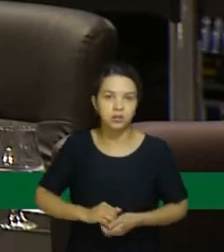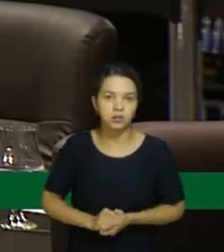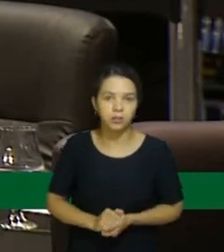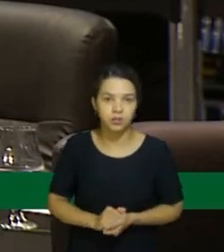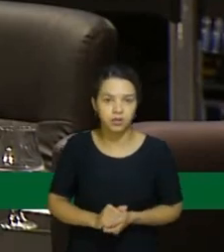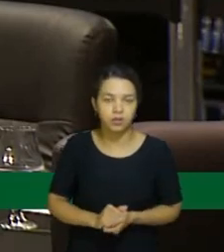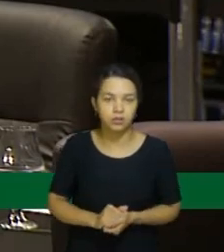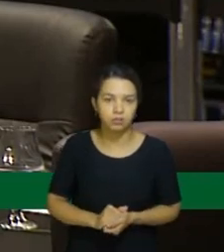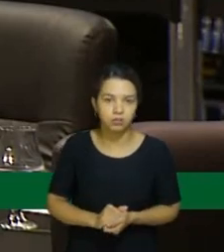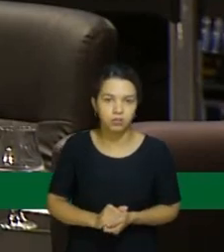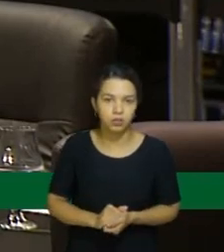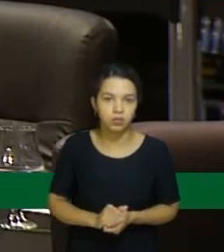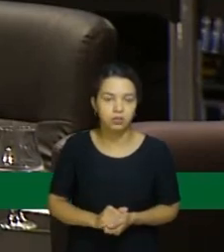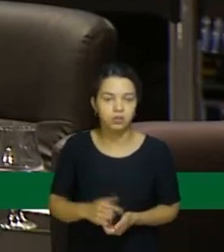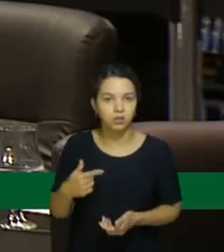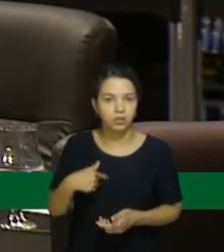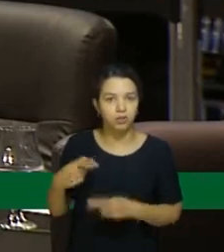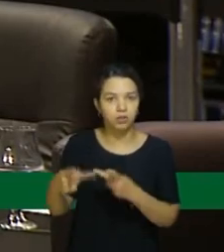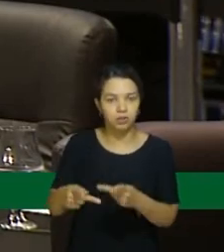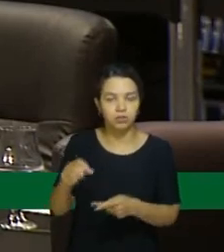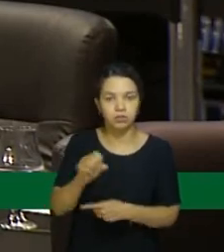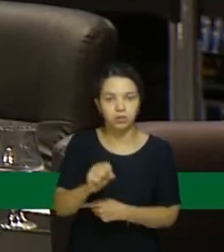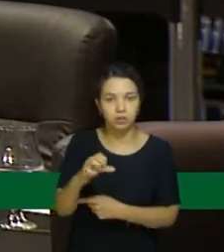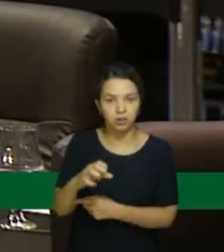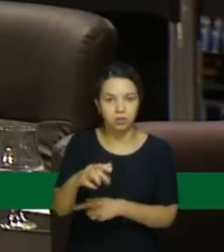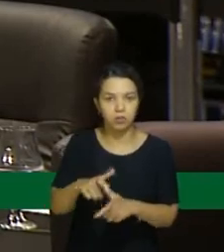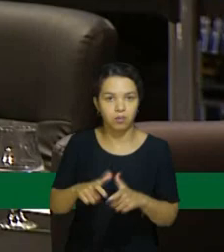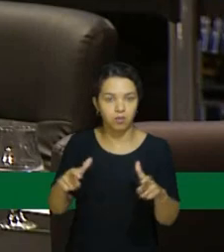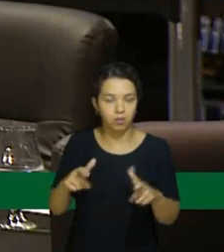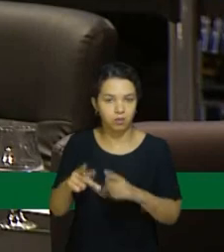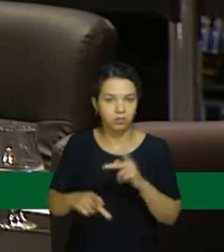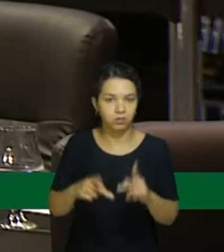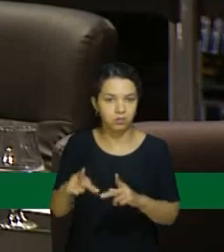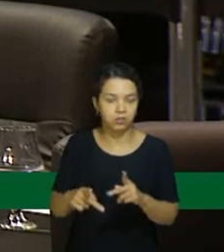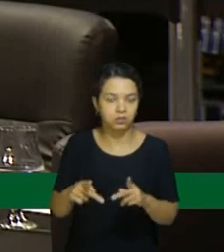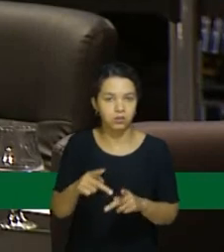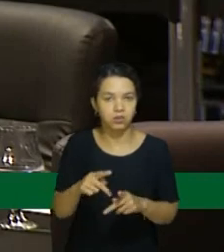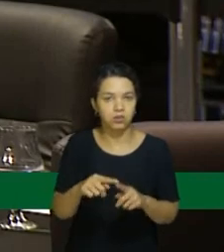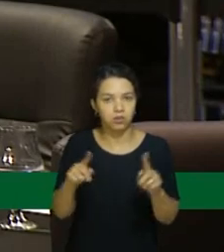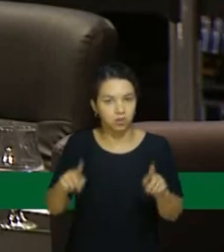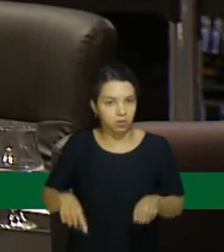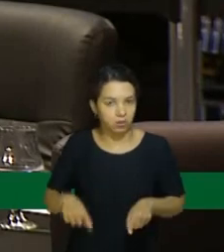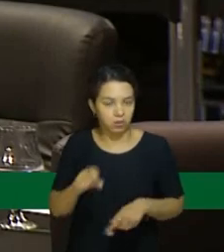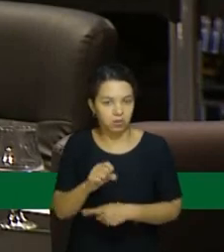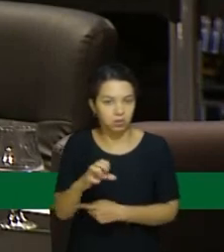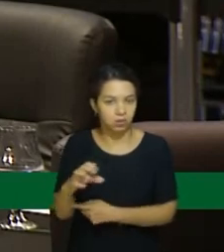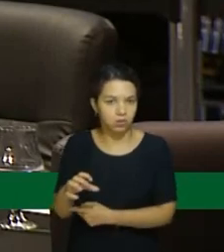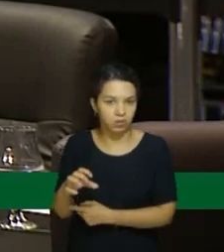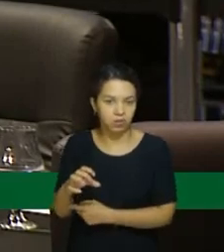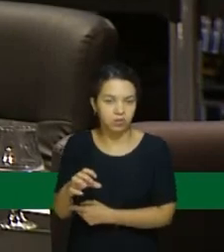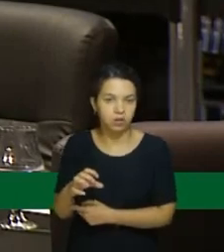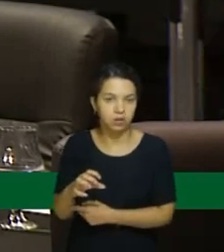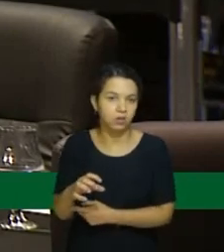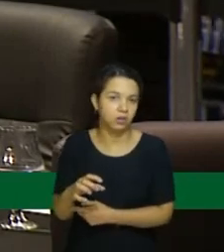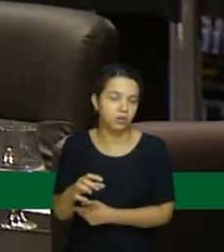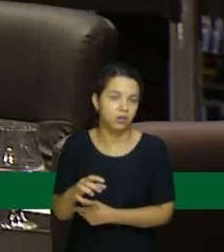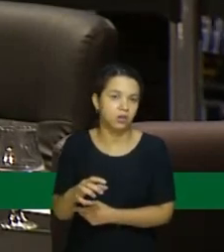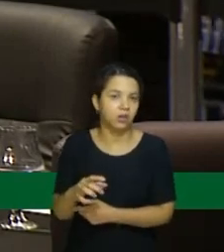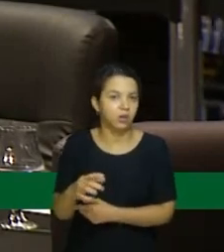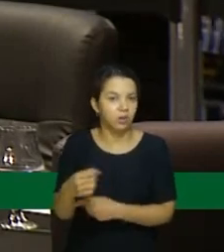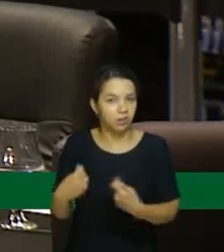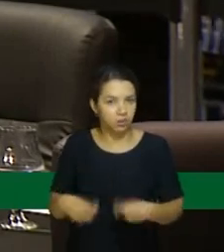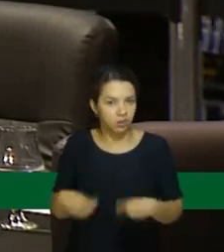o o magistério Catarinense a maior categoria de servidores públicos de Santa Catarina não pode sem ficar sem minimamente pelo menos